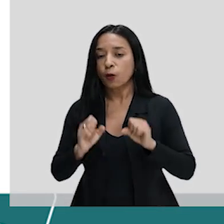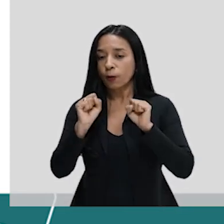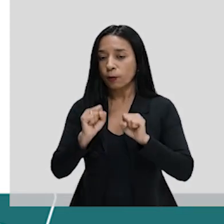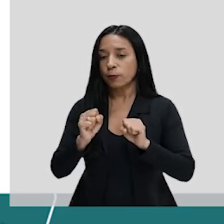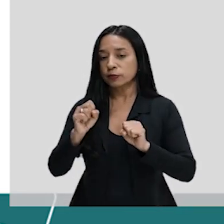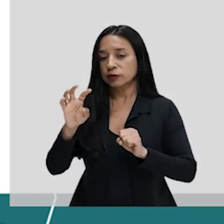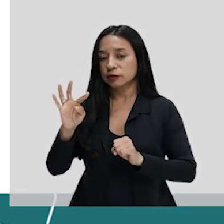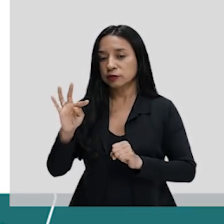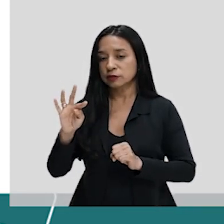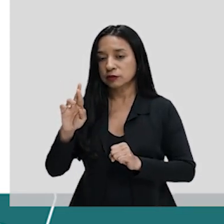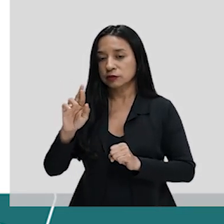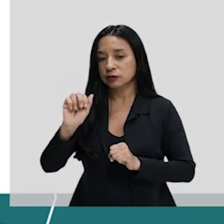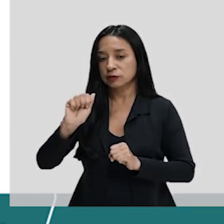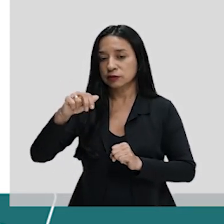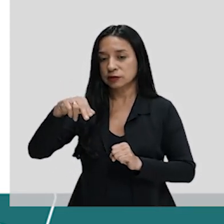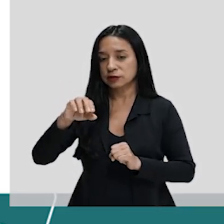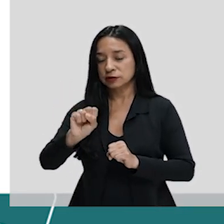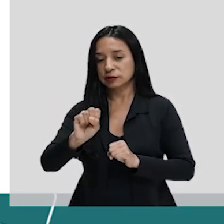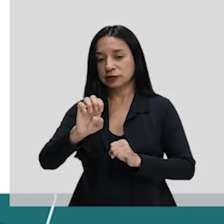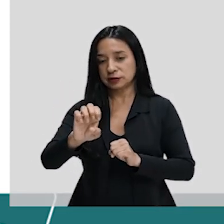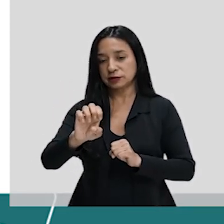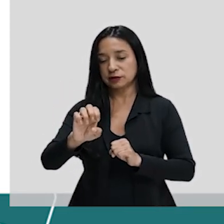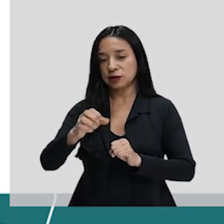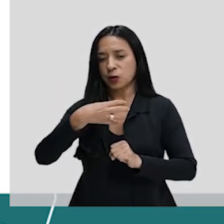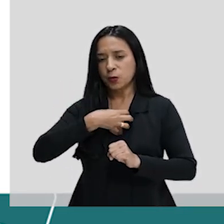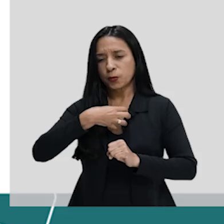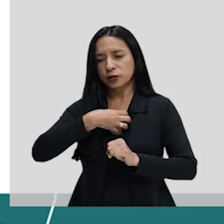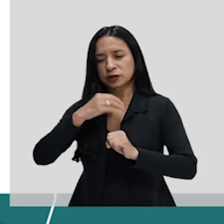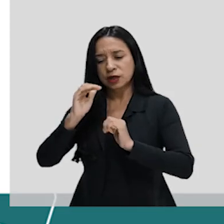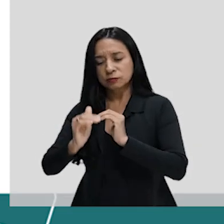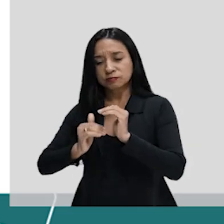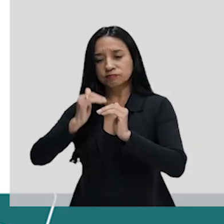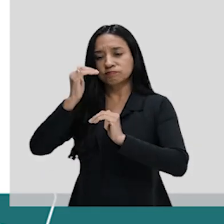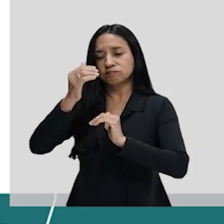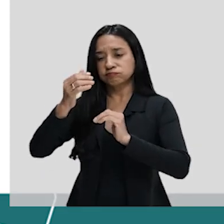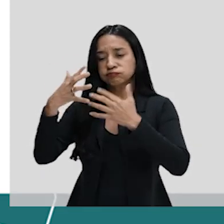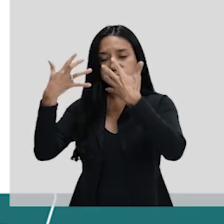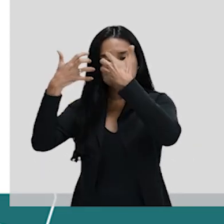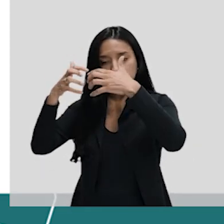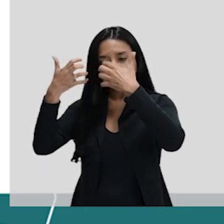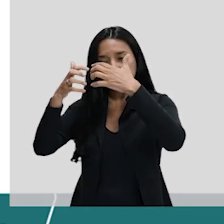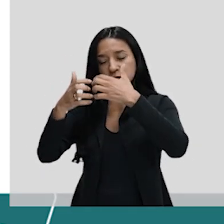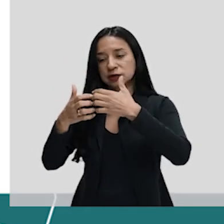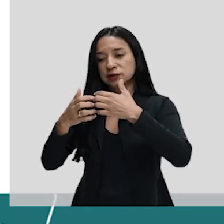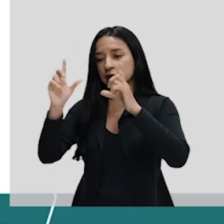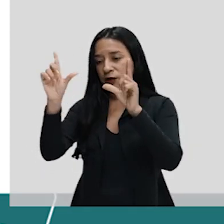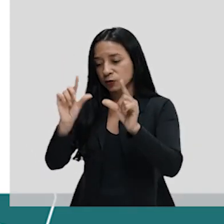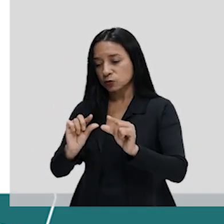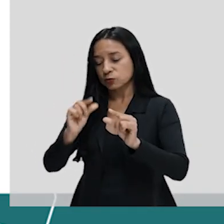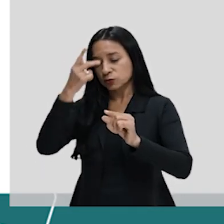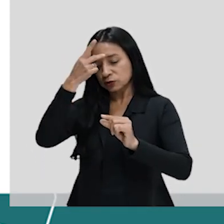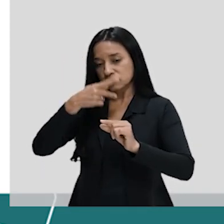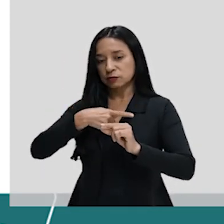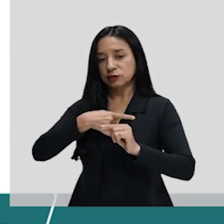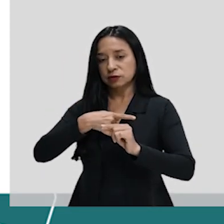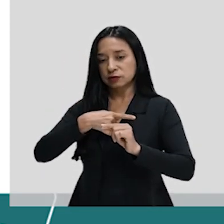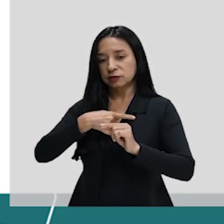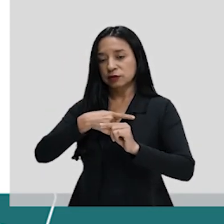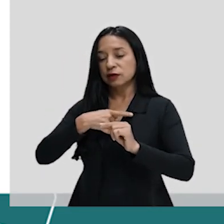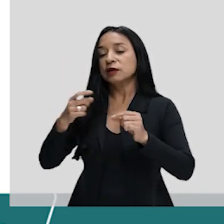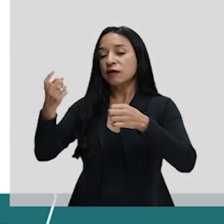O indivíduo, ele não pode ser um indivíduo só, solitário. A biodança, ela fala que o indivíduo, ele não consegue